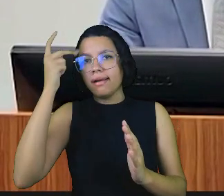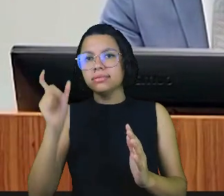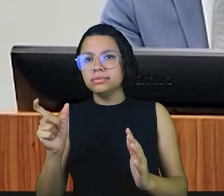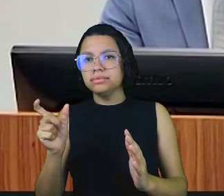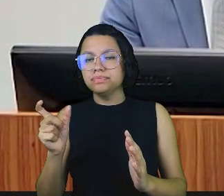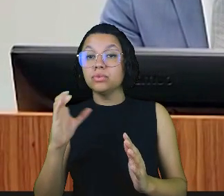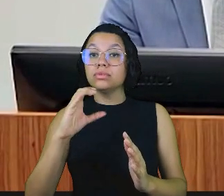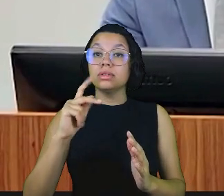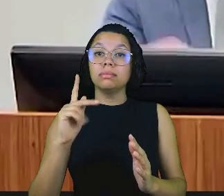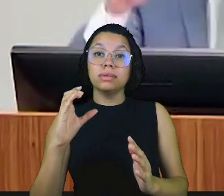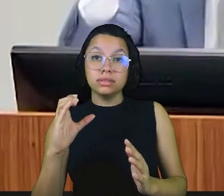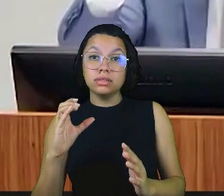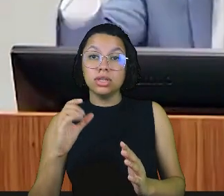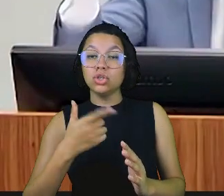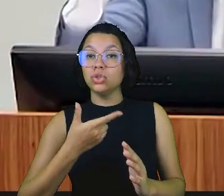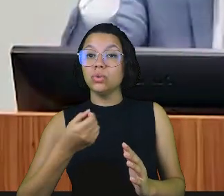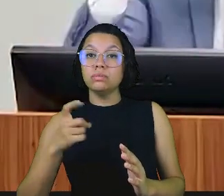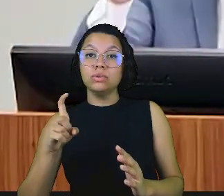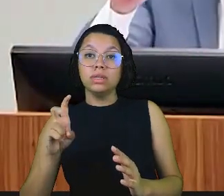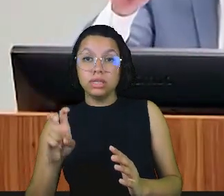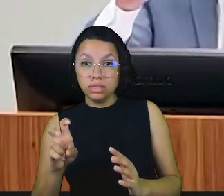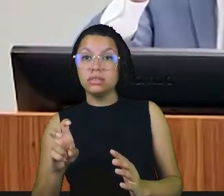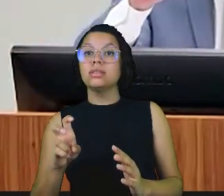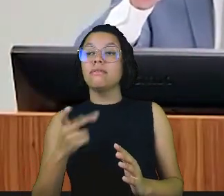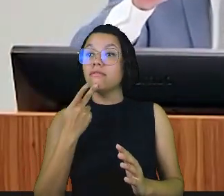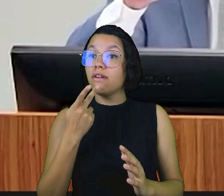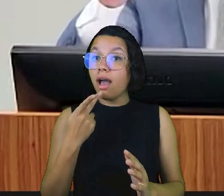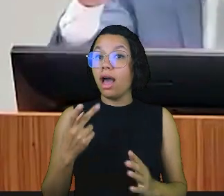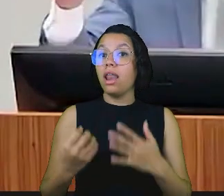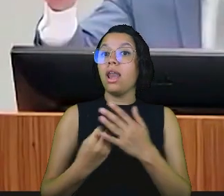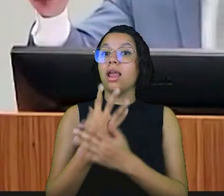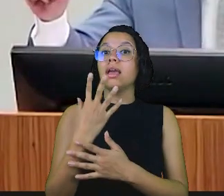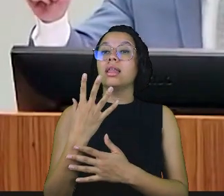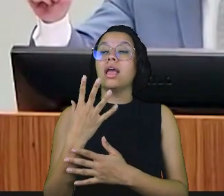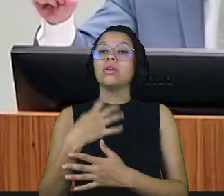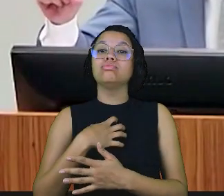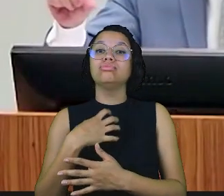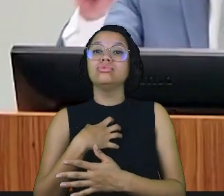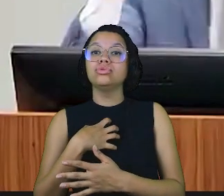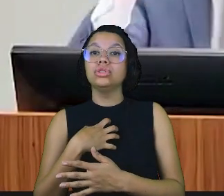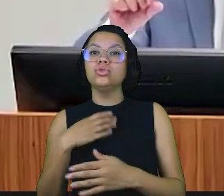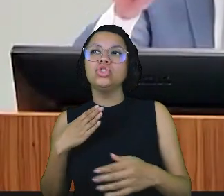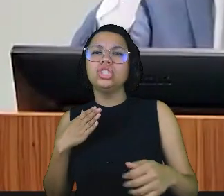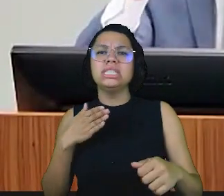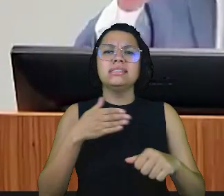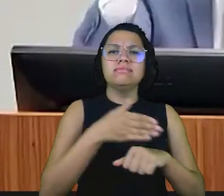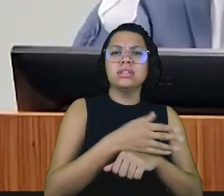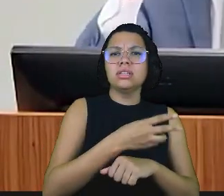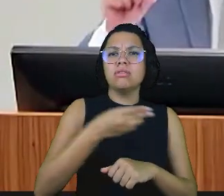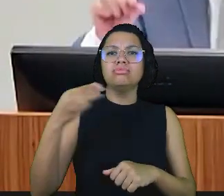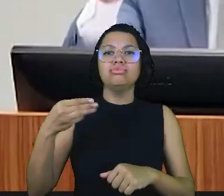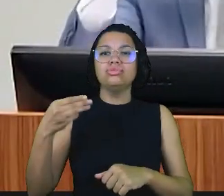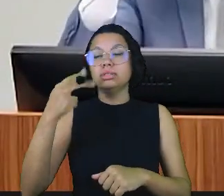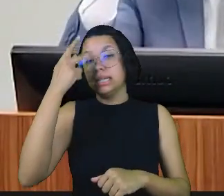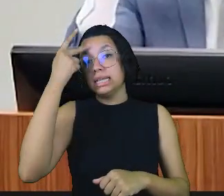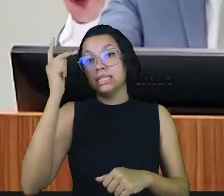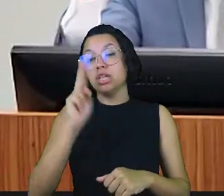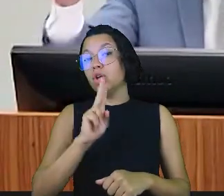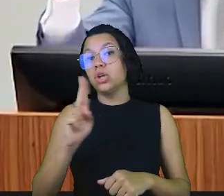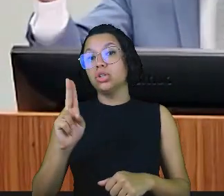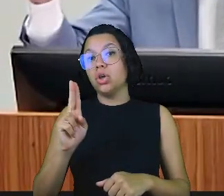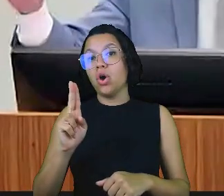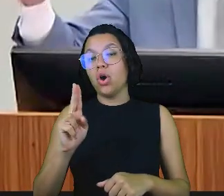deu resposta para isso, criando uma modalidade de intervenção de terceiros chamada de incidente